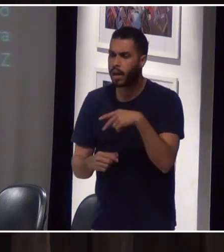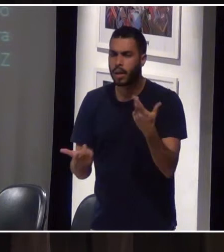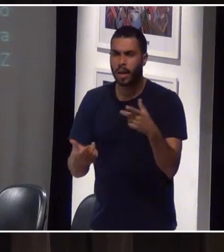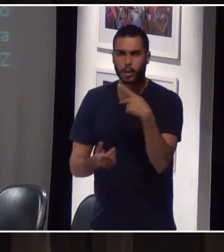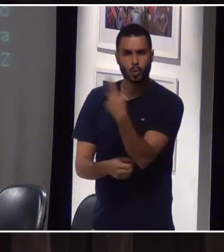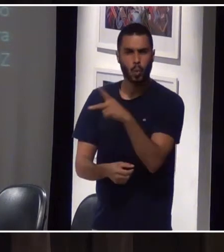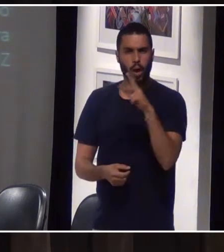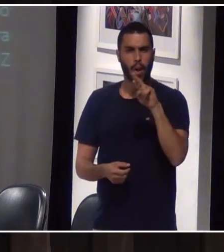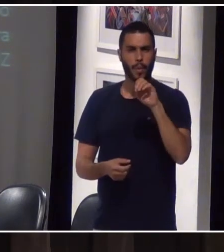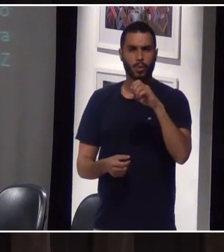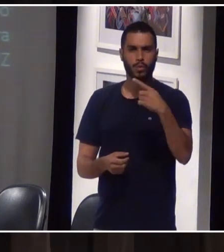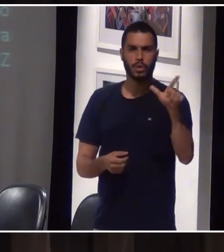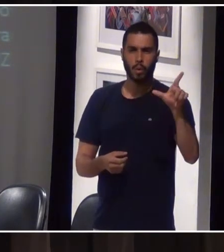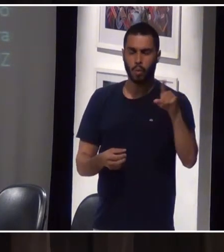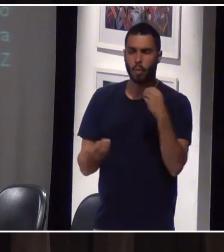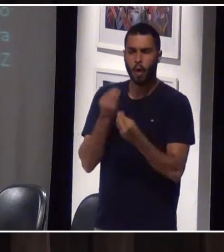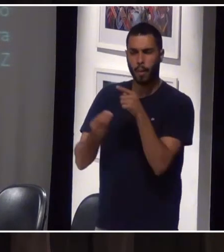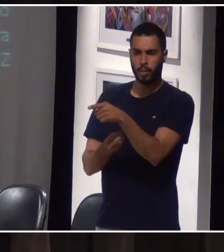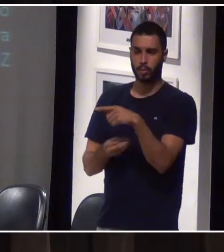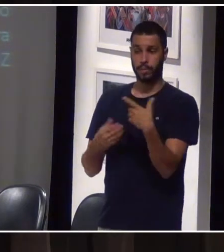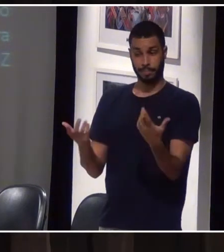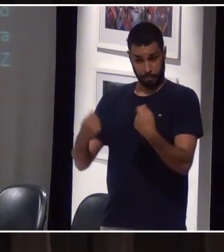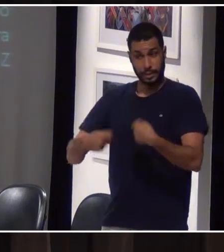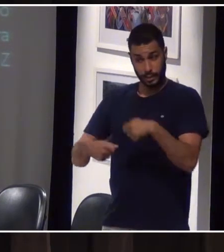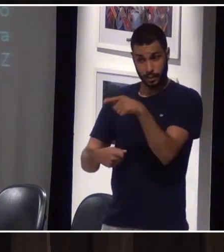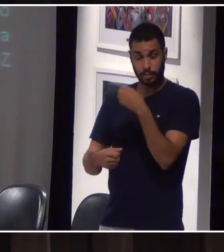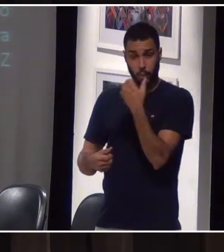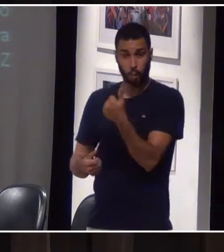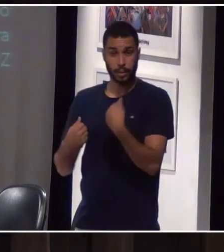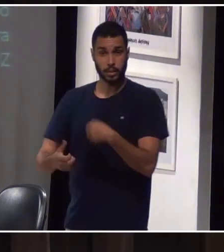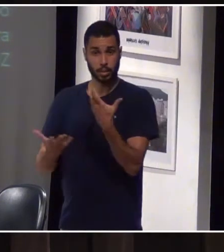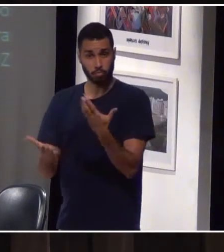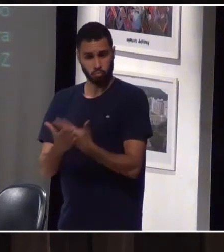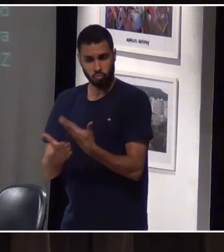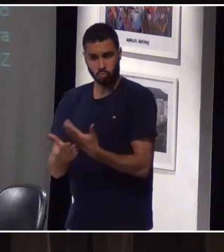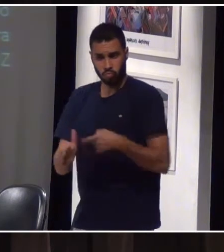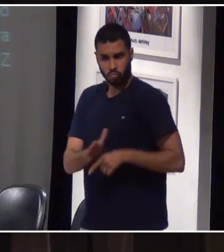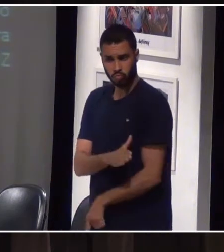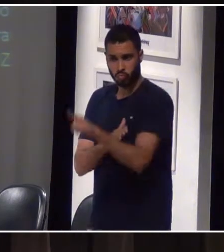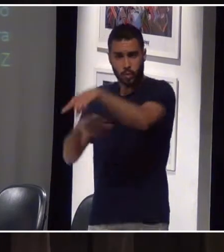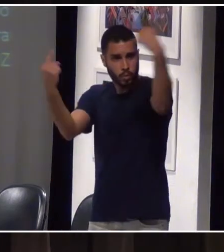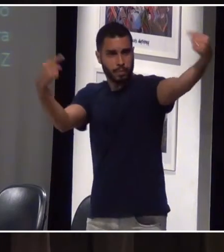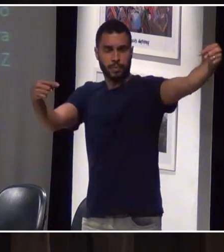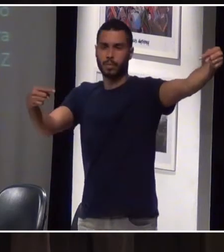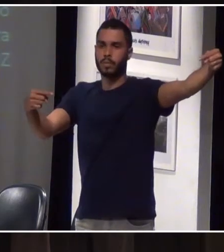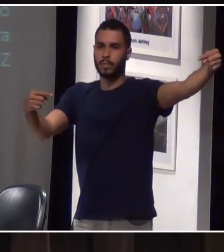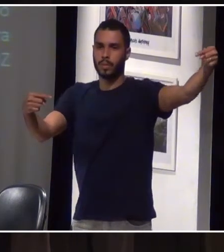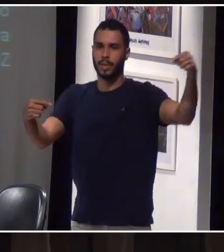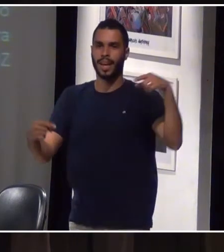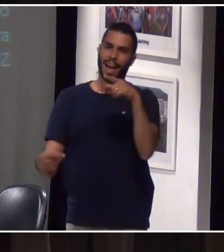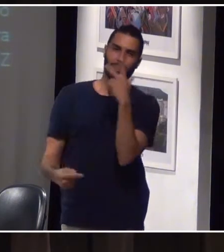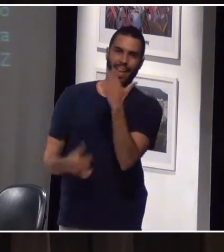é capaz de concorrência em pé de igualdade ou em mesmas condições que os demais, né? Então, isso se torna